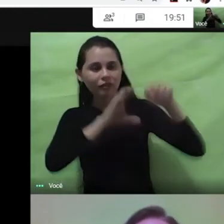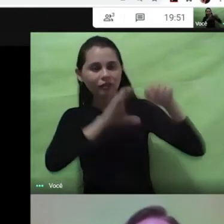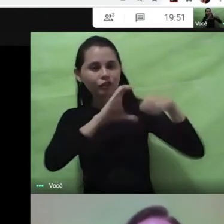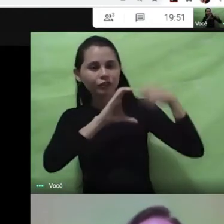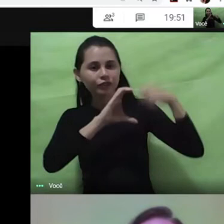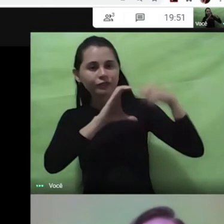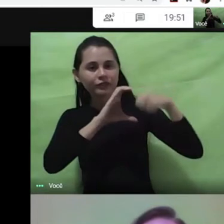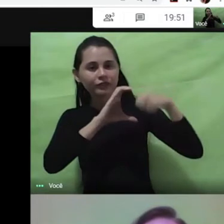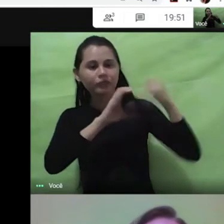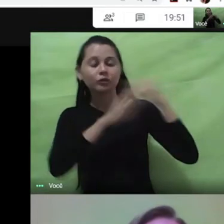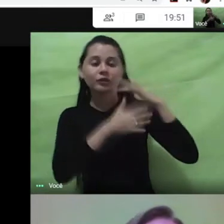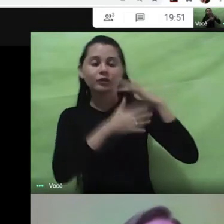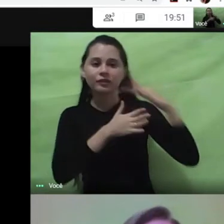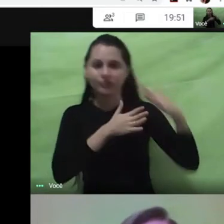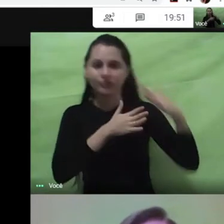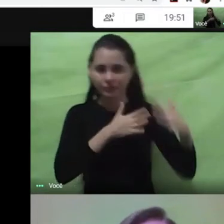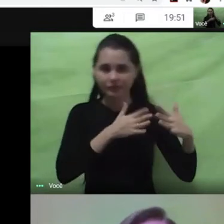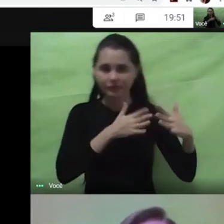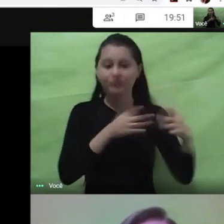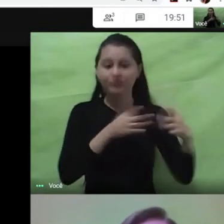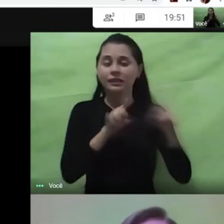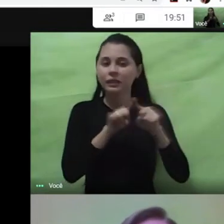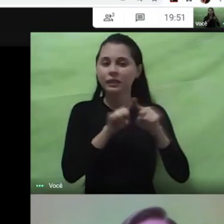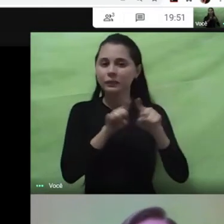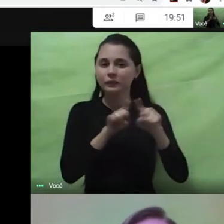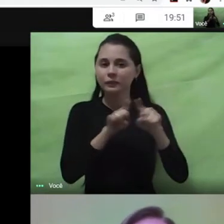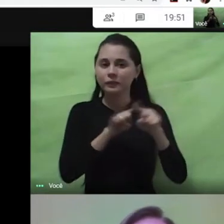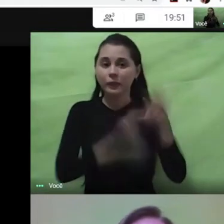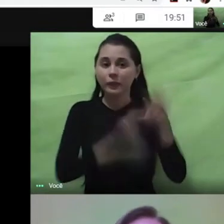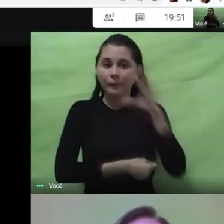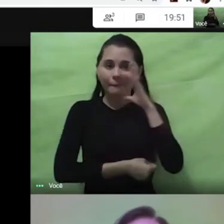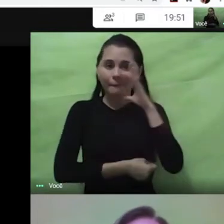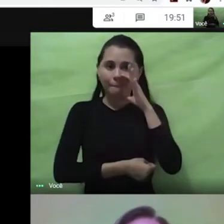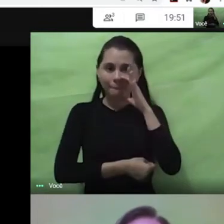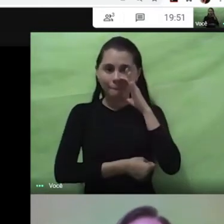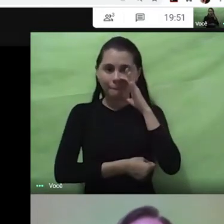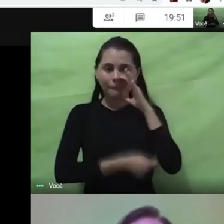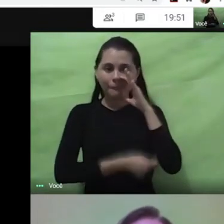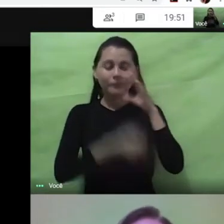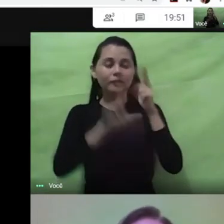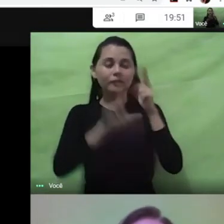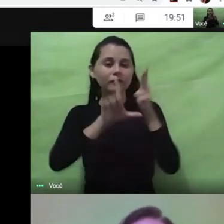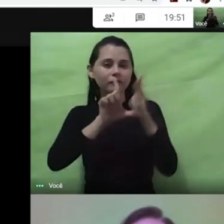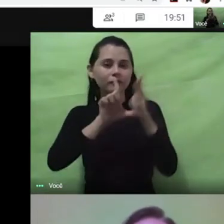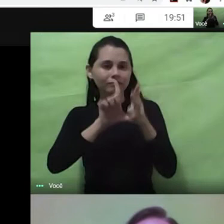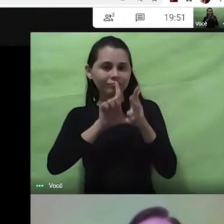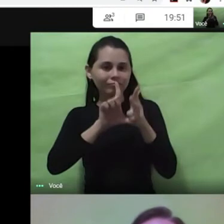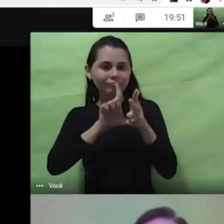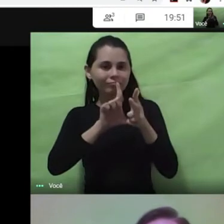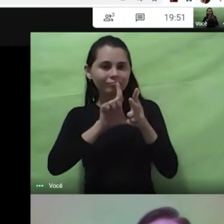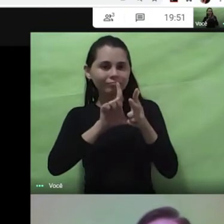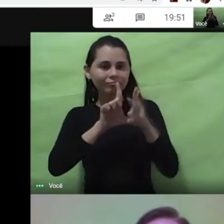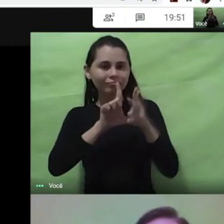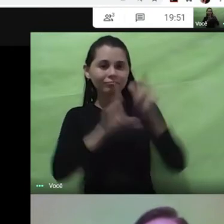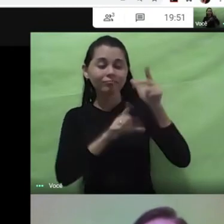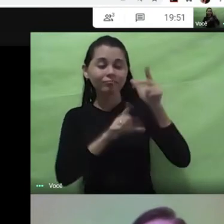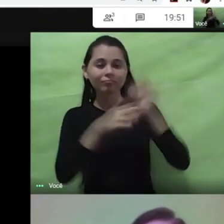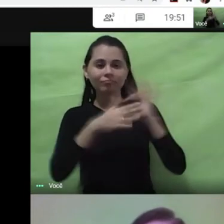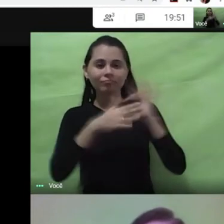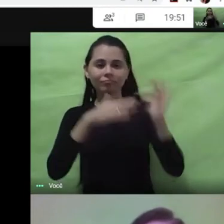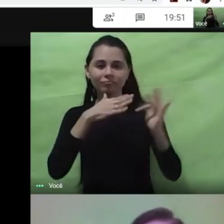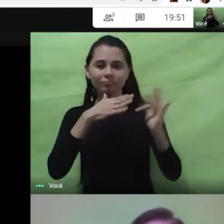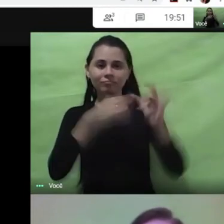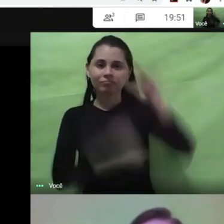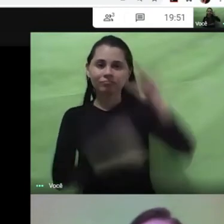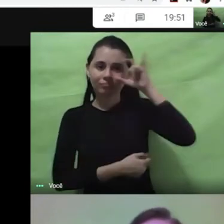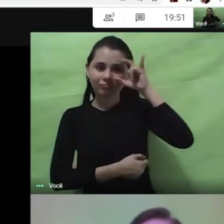Observação de uma live no Instagram. Uma análise descritiva de